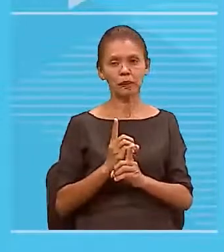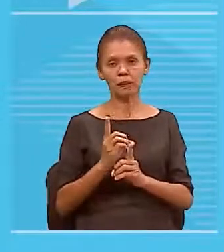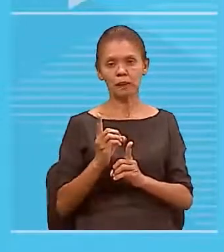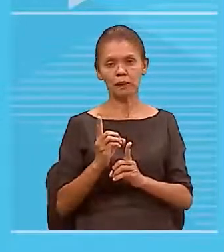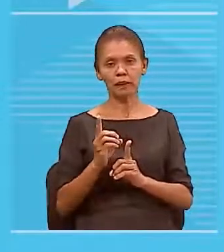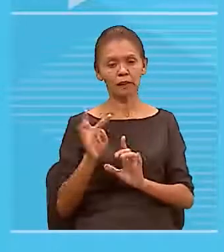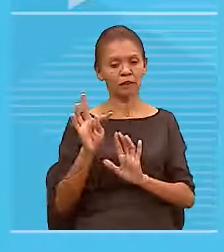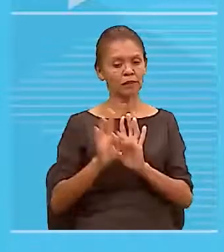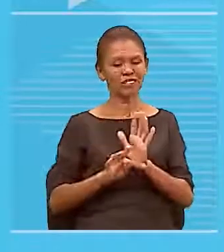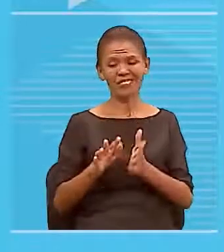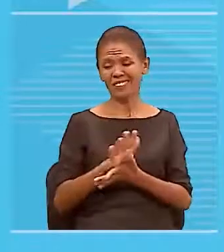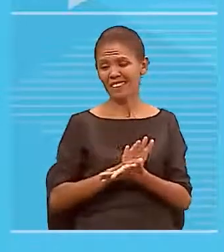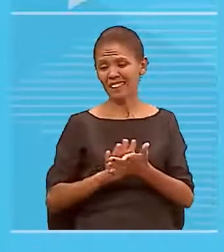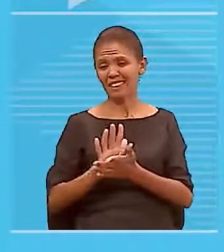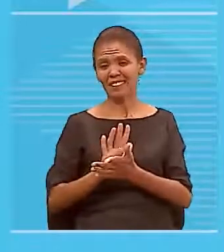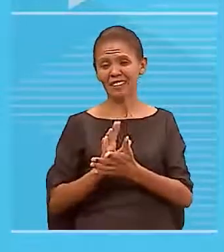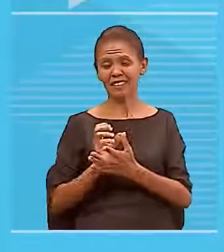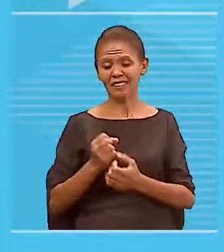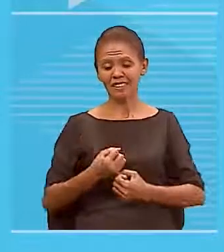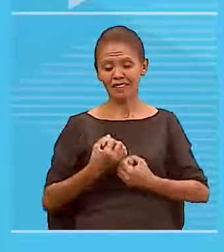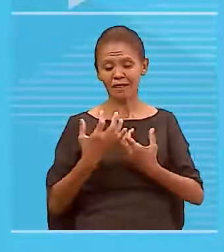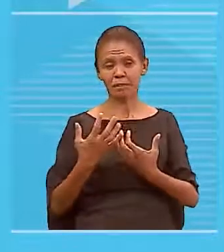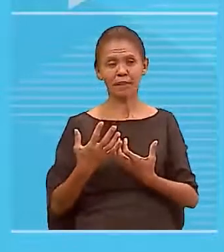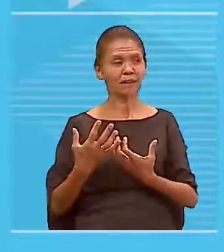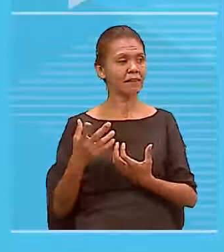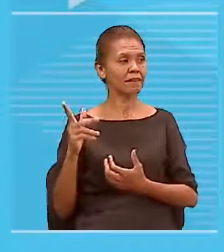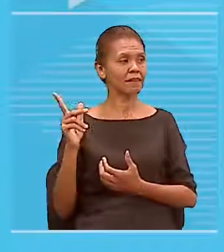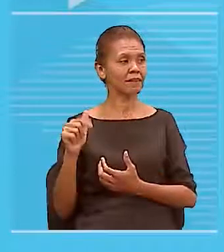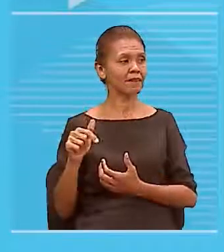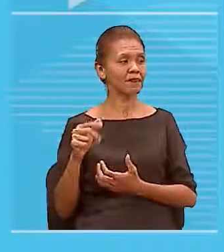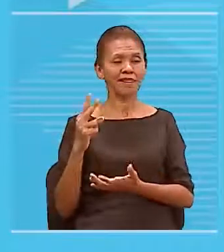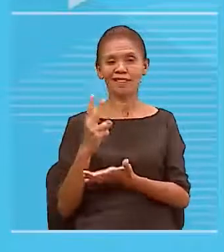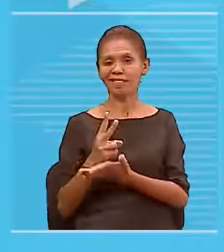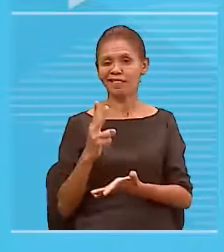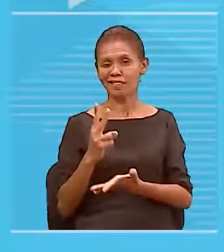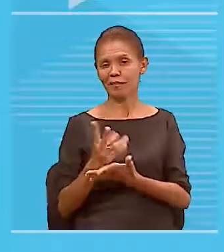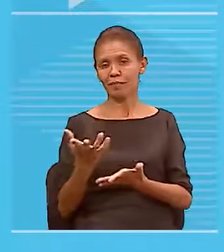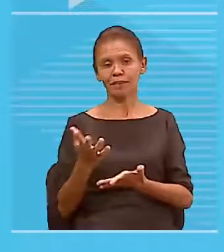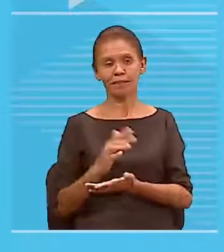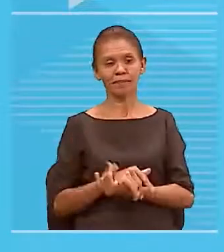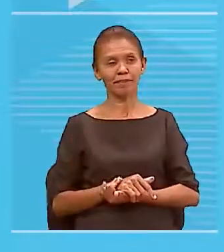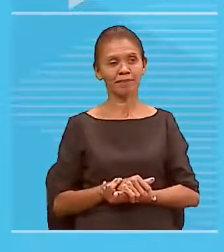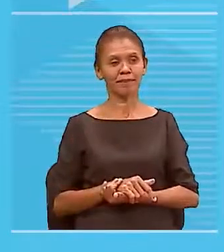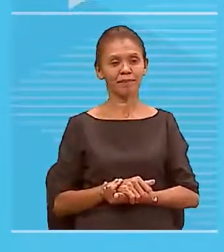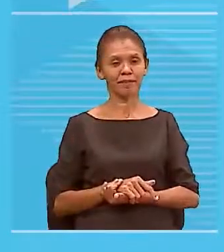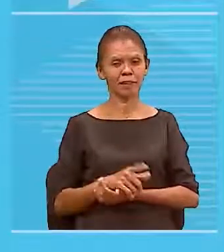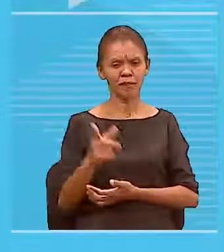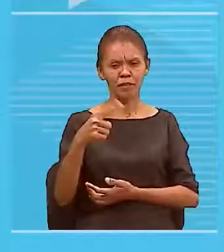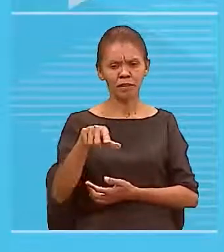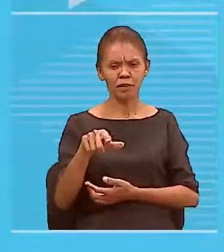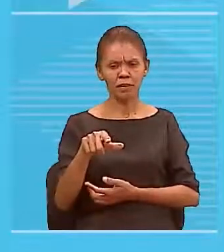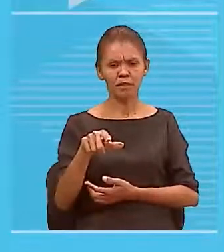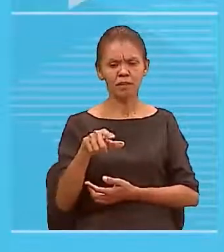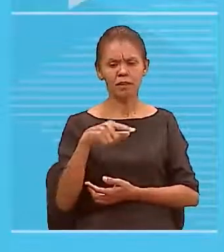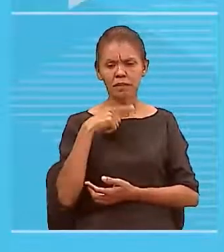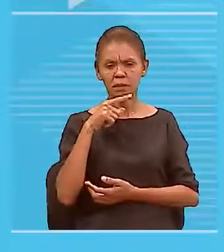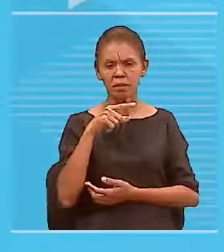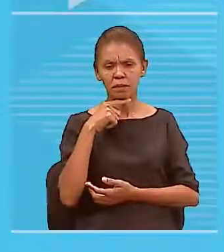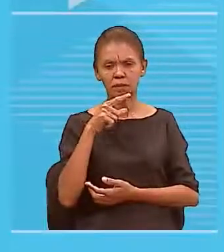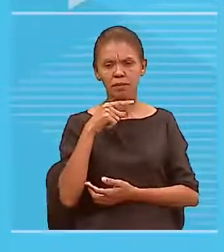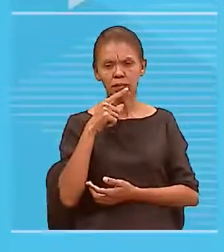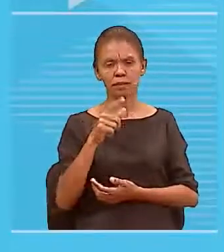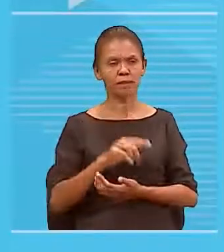né e aí ficaram na dúvida Adriana você ficou entre